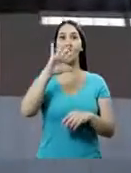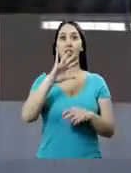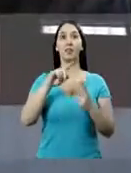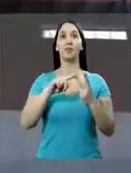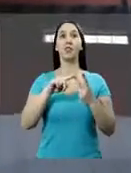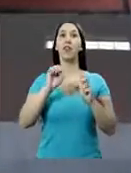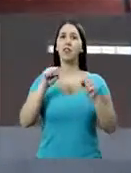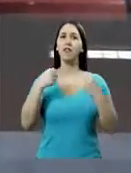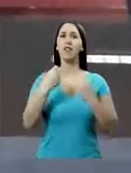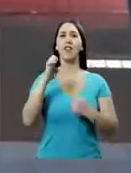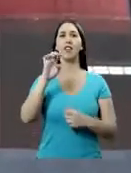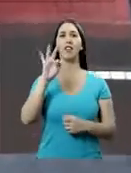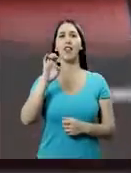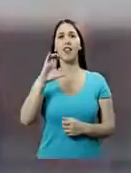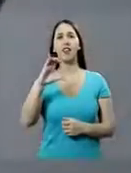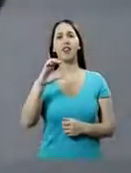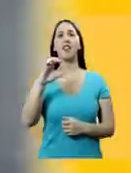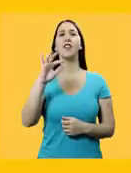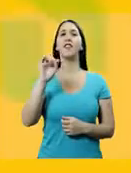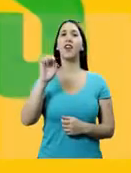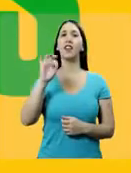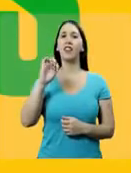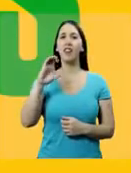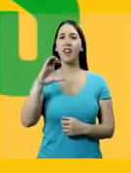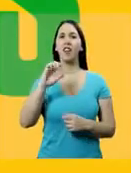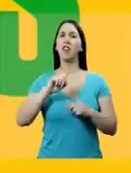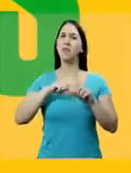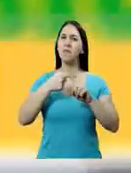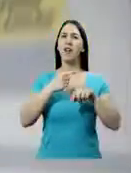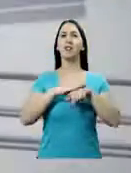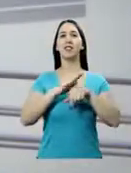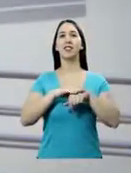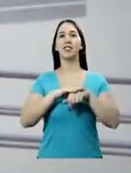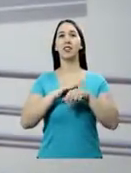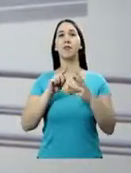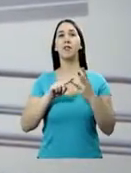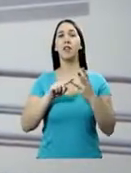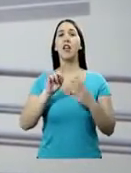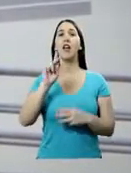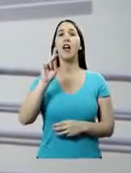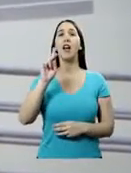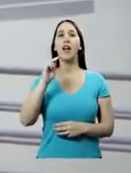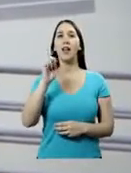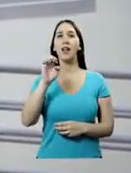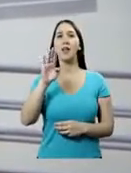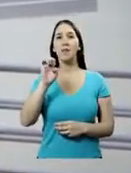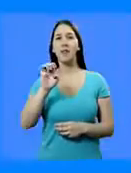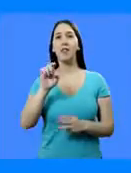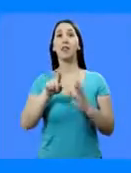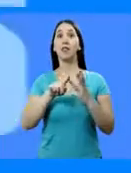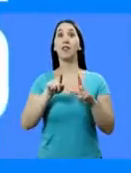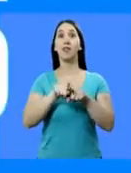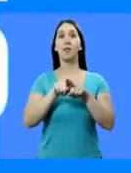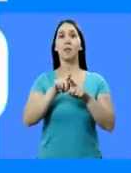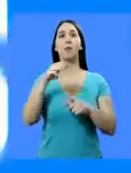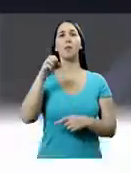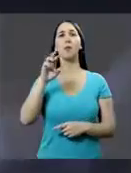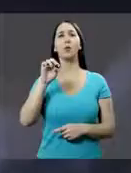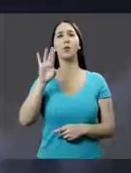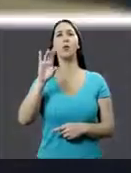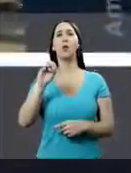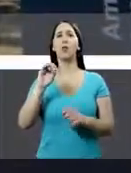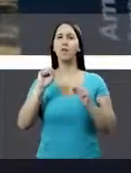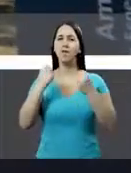estado. Vamos defender as ETECs e as FATECs e vamos fazer mais. Vamos defender as redes Hebe Camargo e Lúcio Montoro e vamos fazer